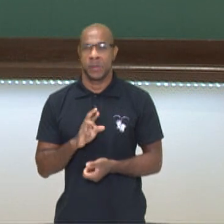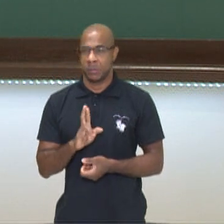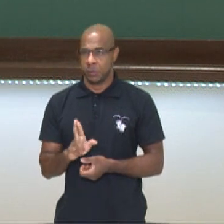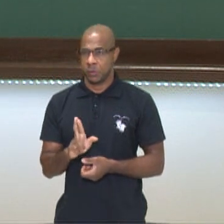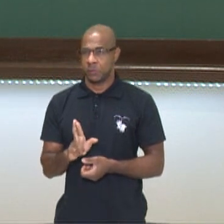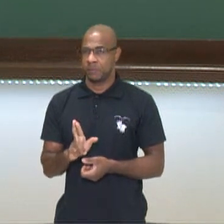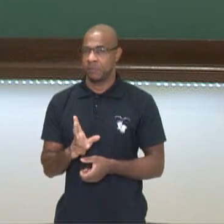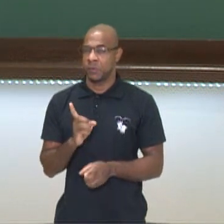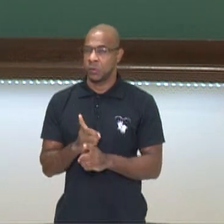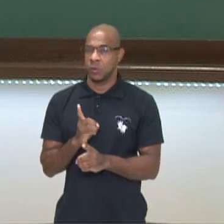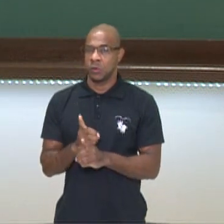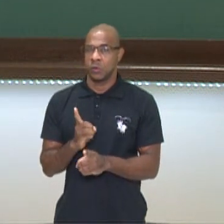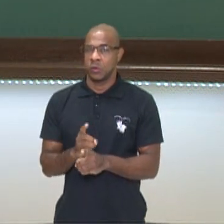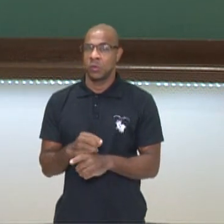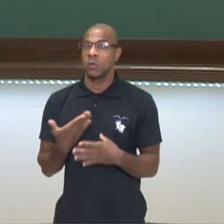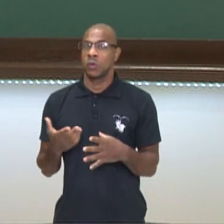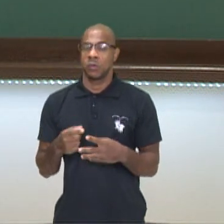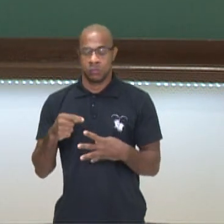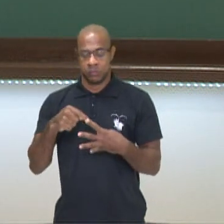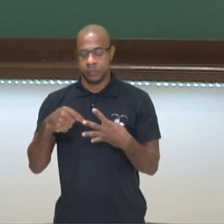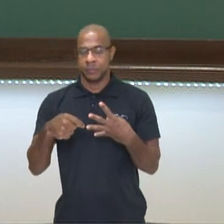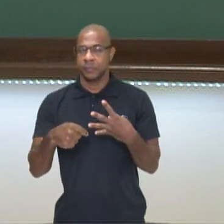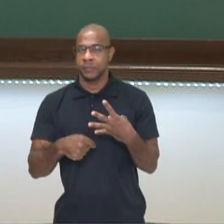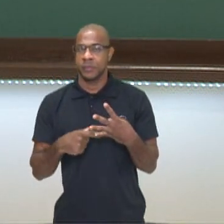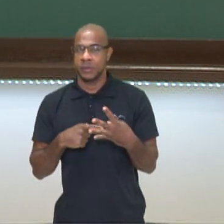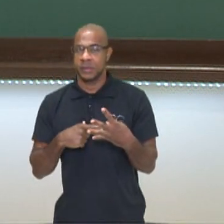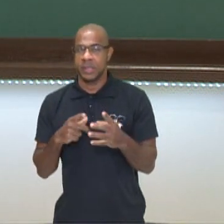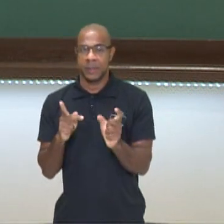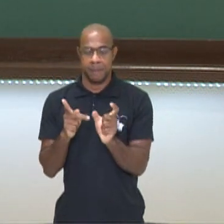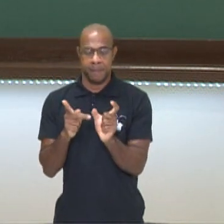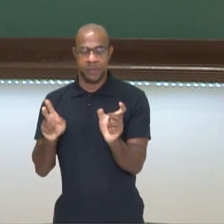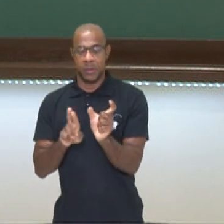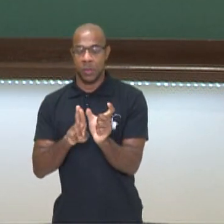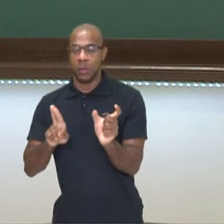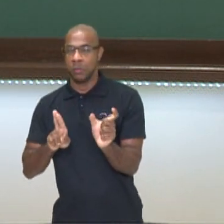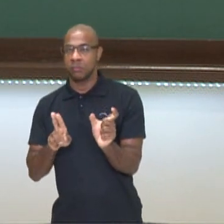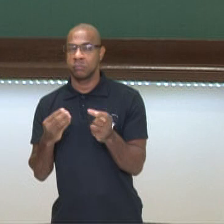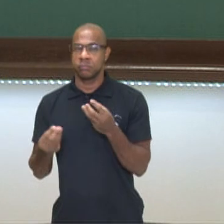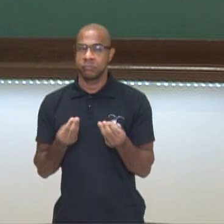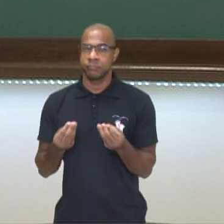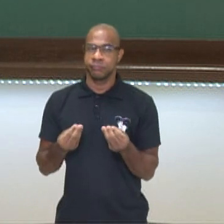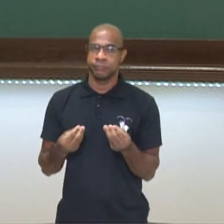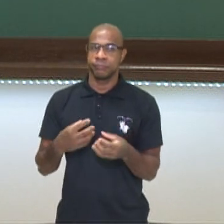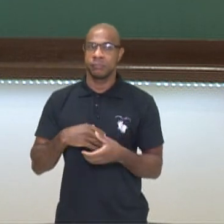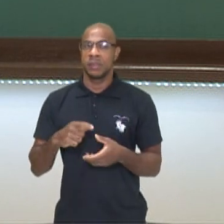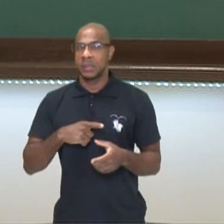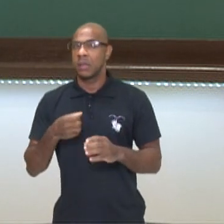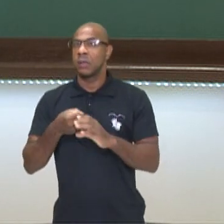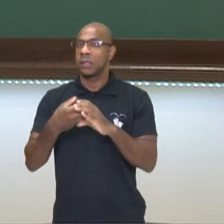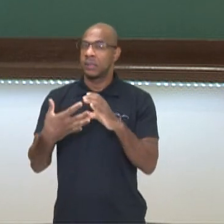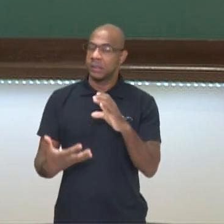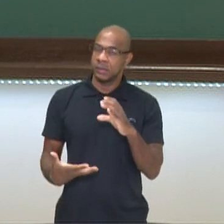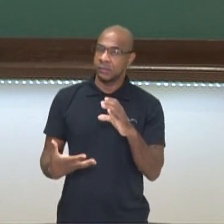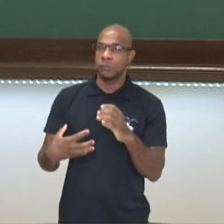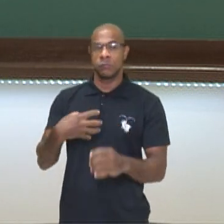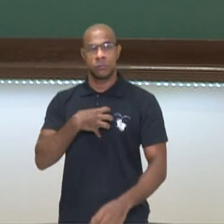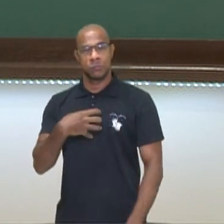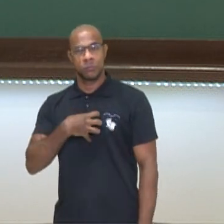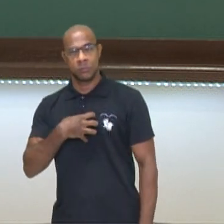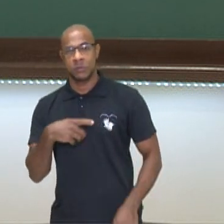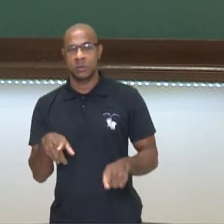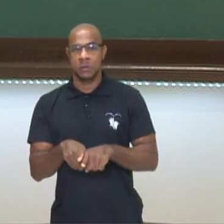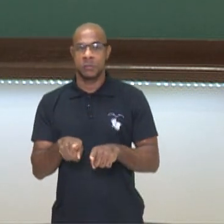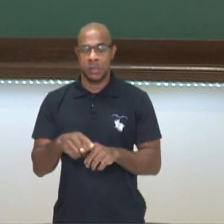Respondeu, encontrou qual é a alternativa que tem um predicado nominal. Lembrando, tem um estado, uma característica do sujeito, e esse estado,